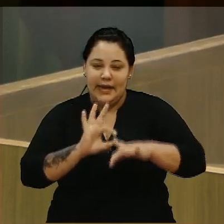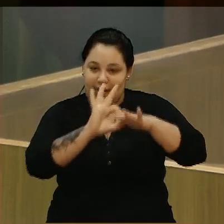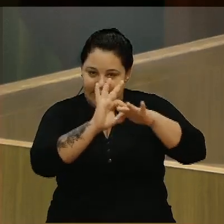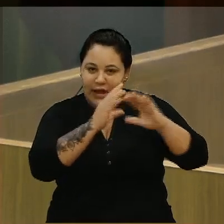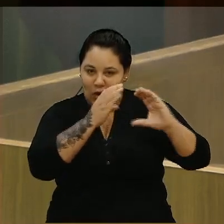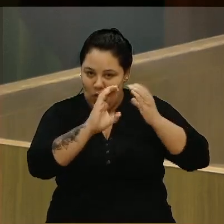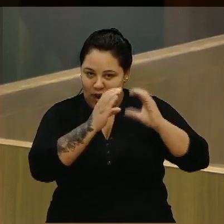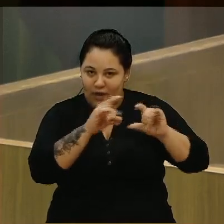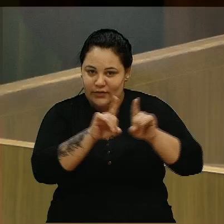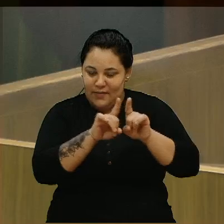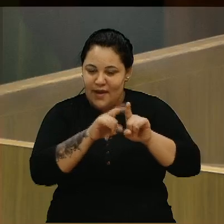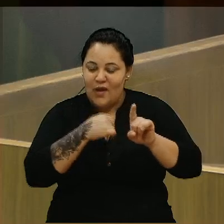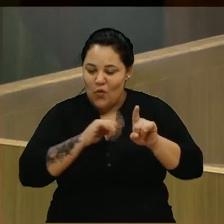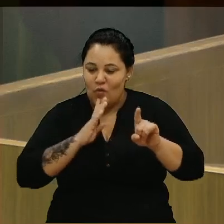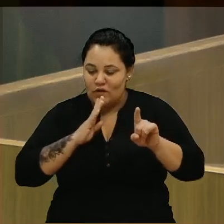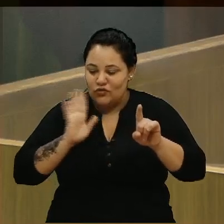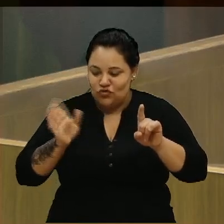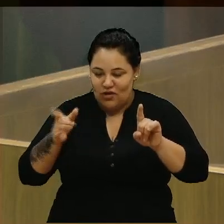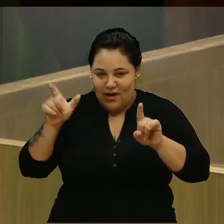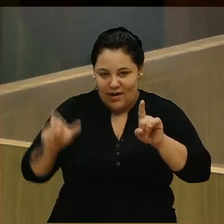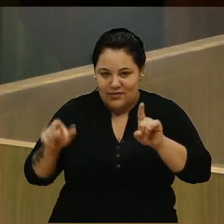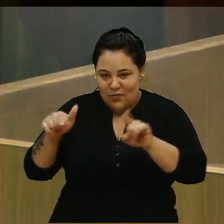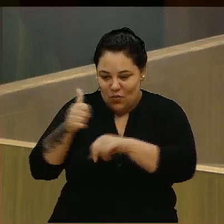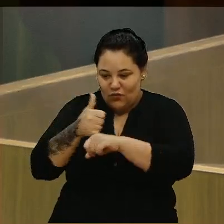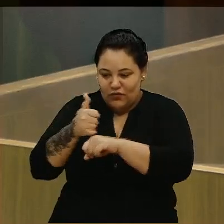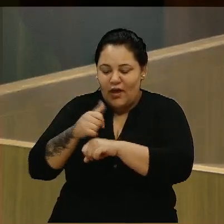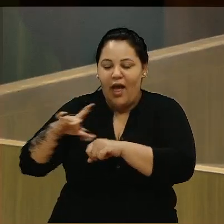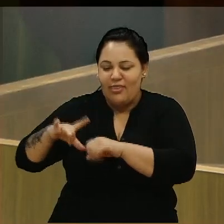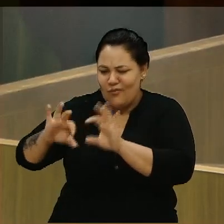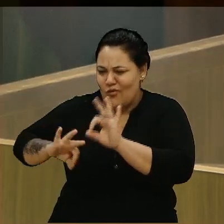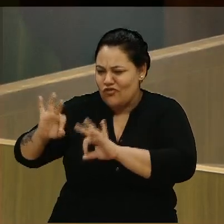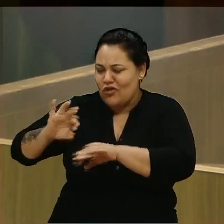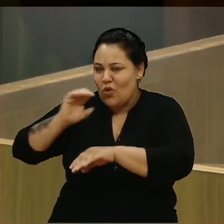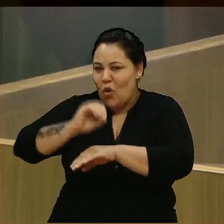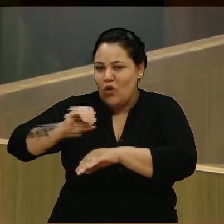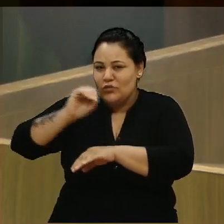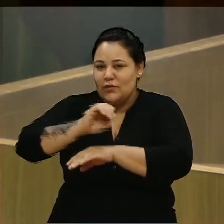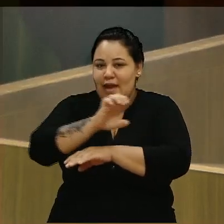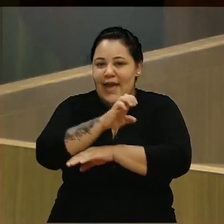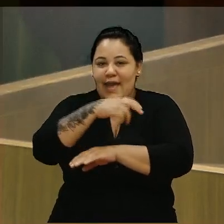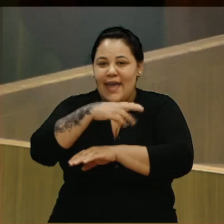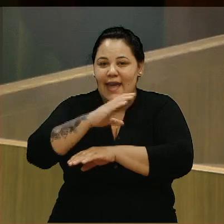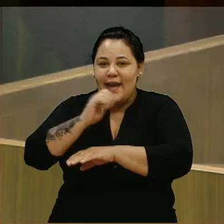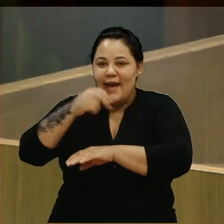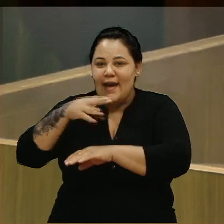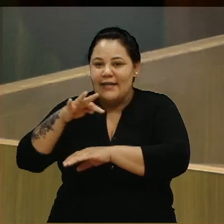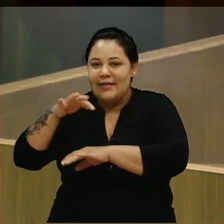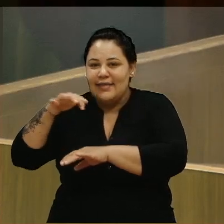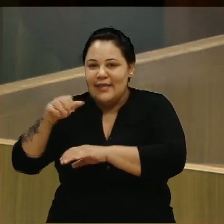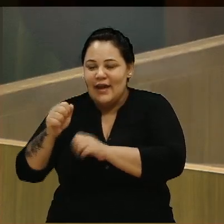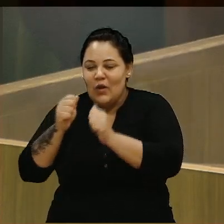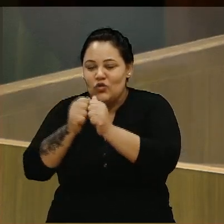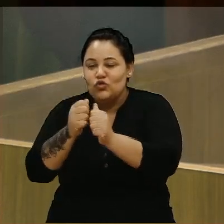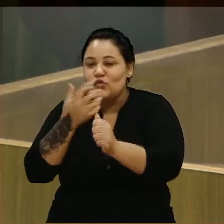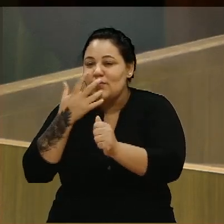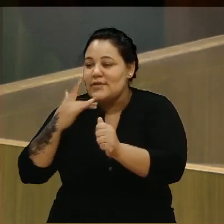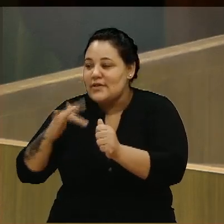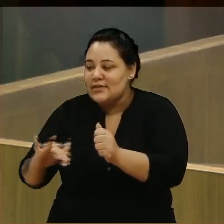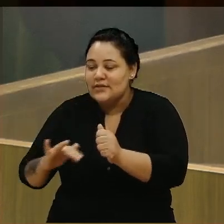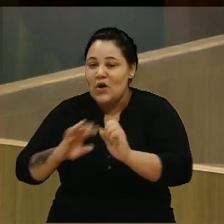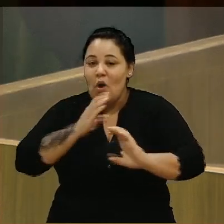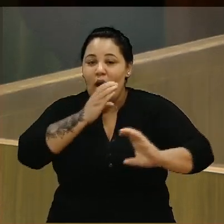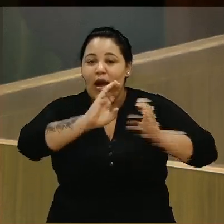a Damaris há muito tempo, ela tem um projeto incrível, que é o Encanta, com crianças, né, do canto coral. E